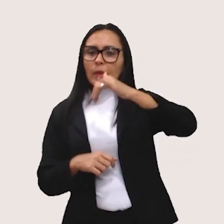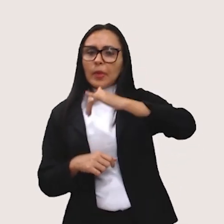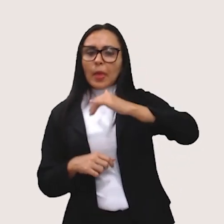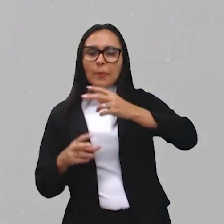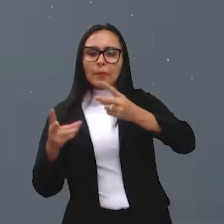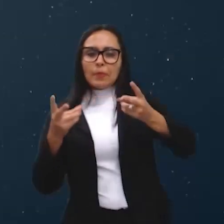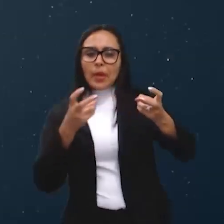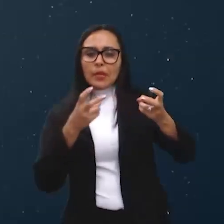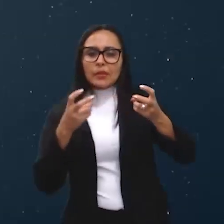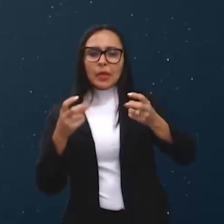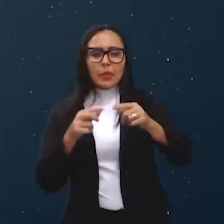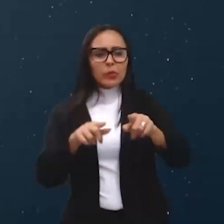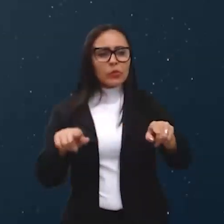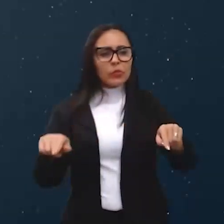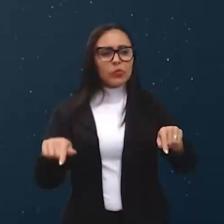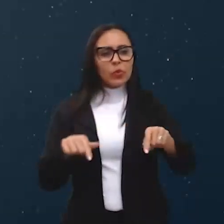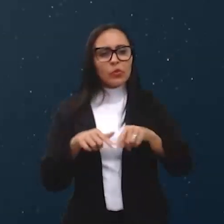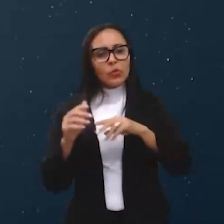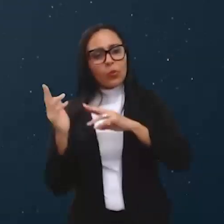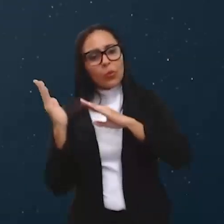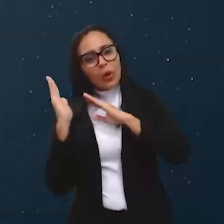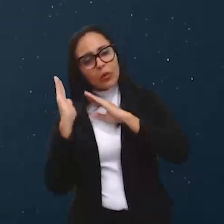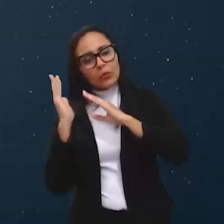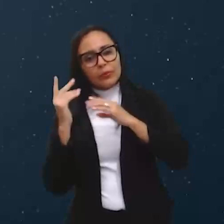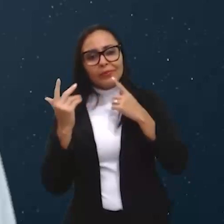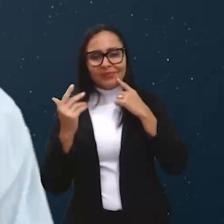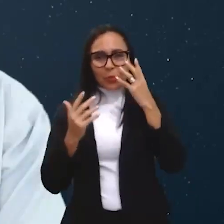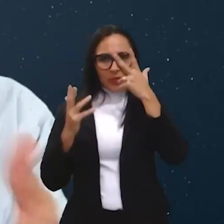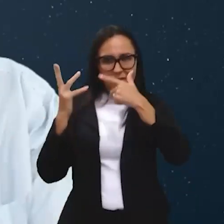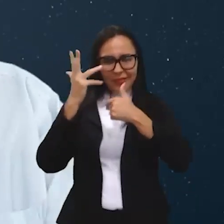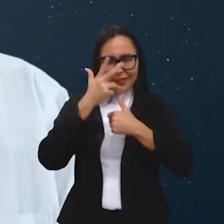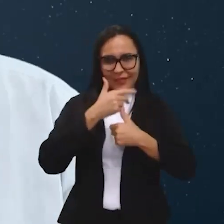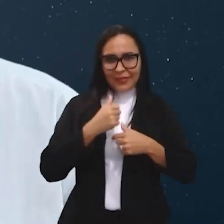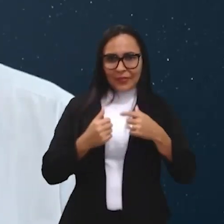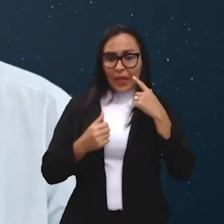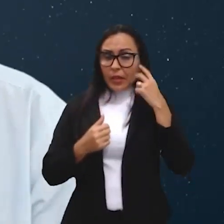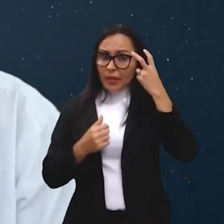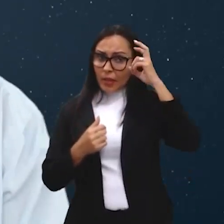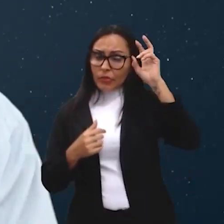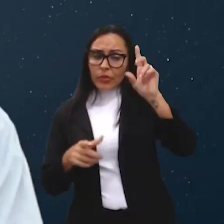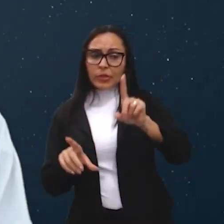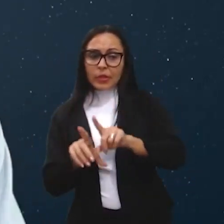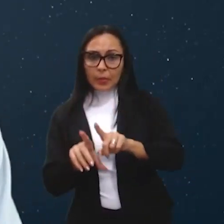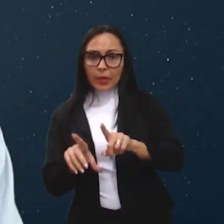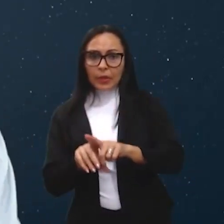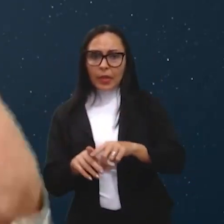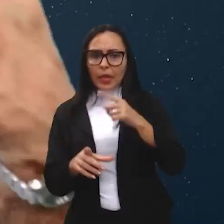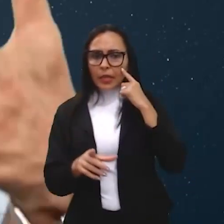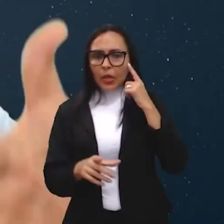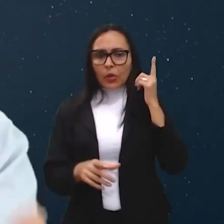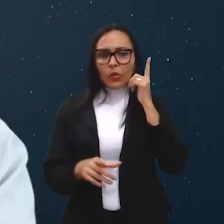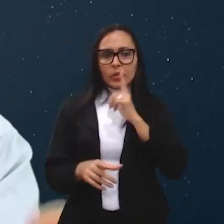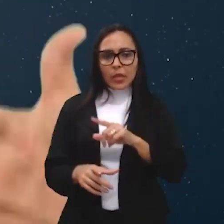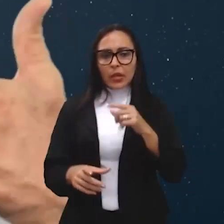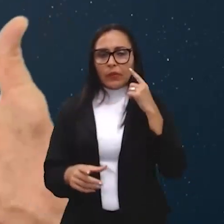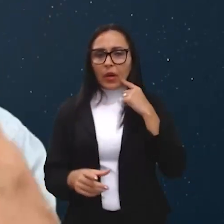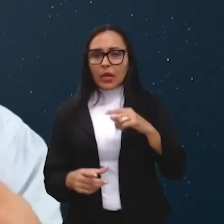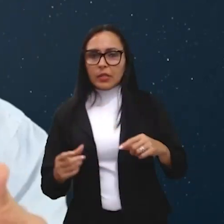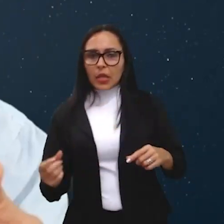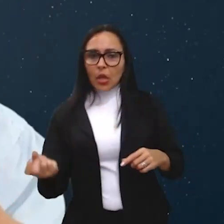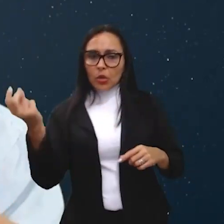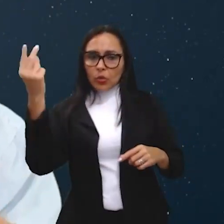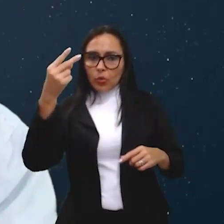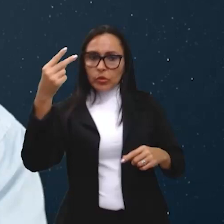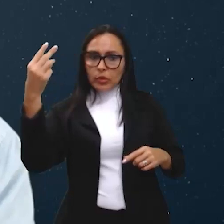em nosso quarto. Olha aí. É bonito, né? E é inteligente também, quer dizer, ele consegue fazer um soneto, 2 quartetos, 2